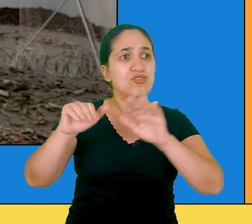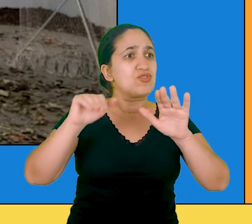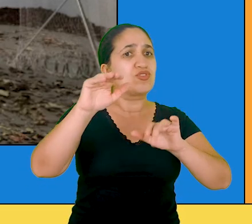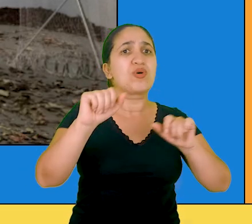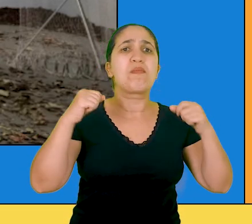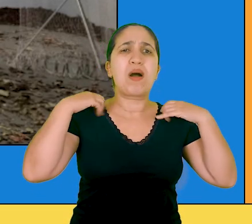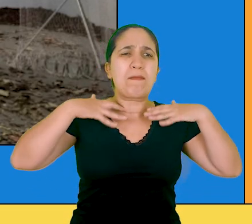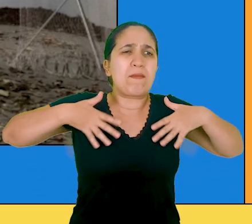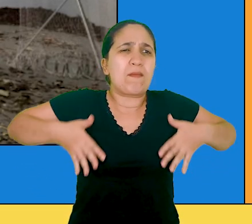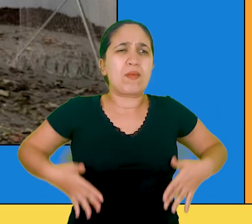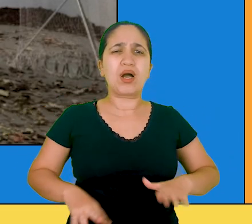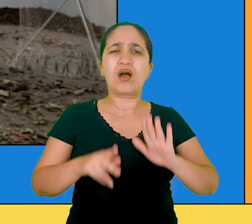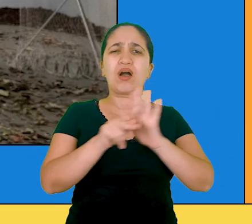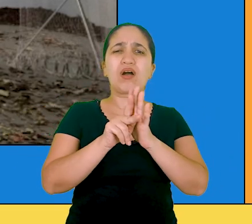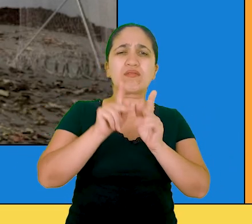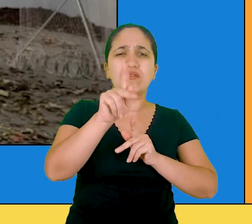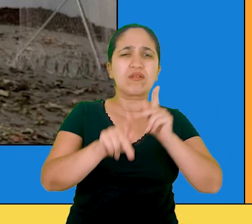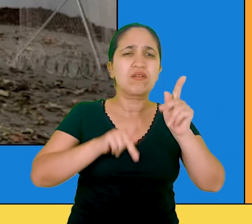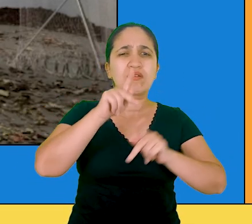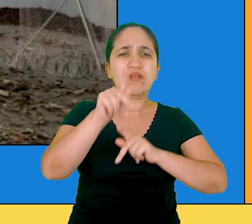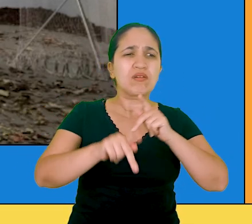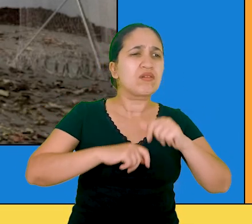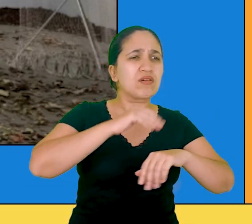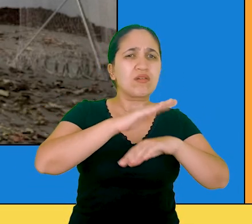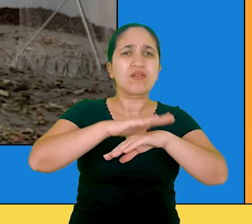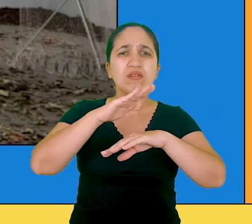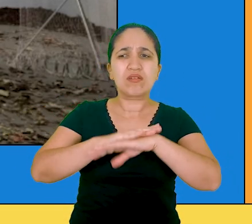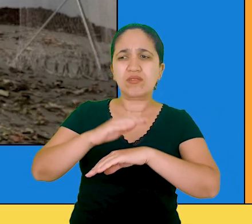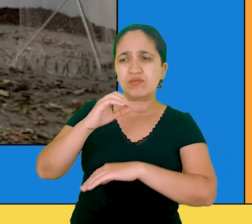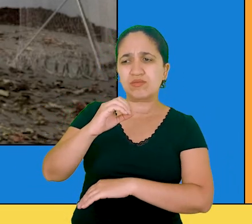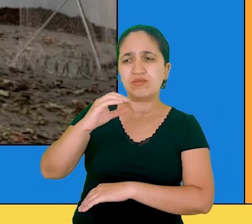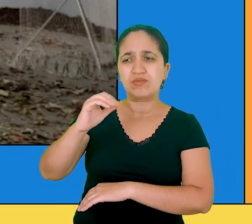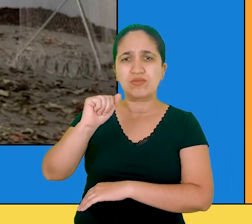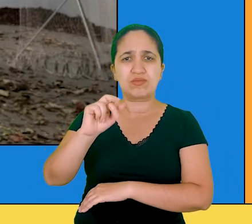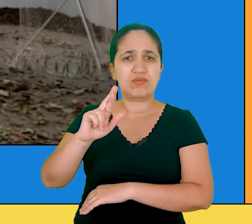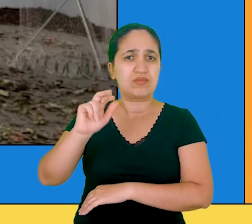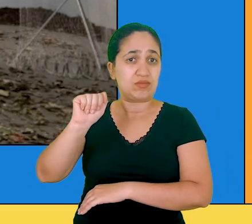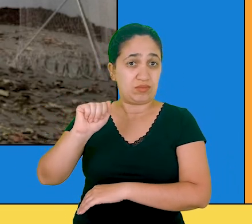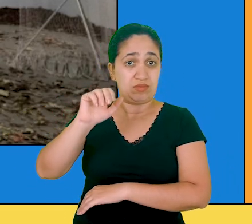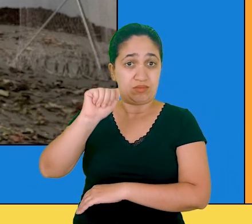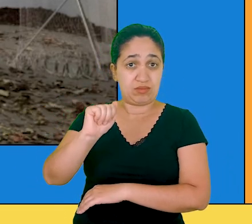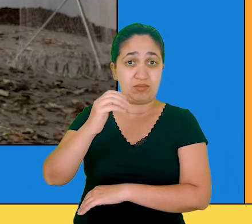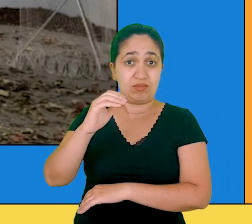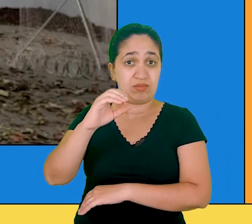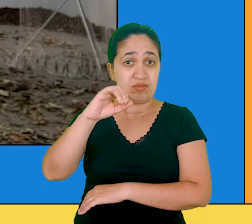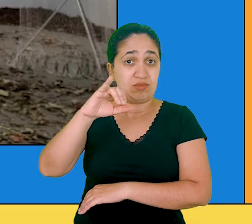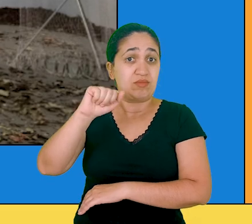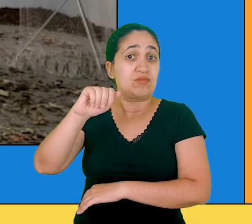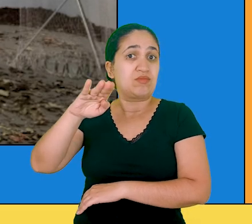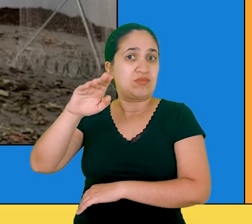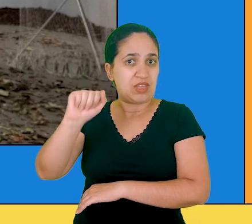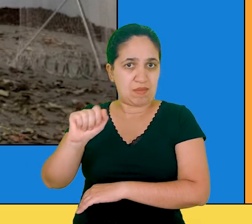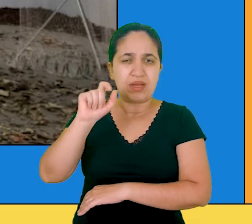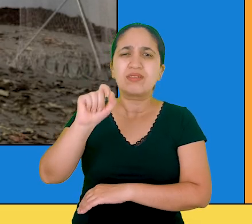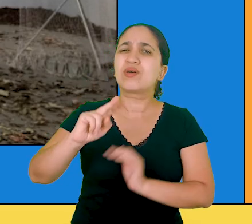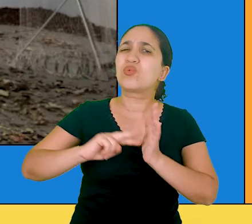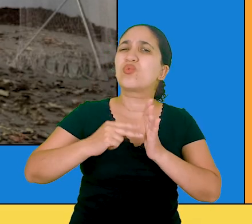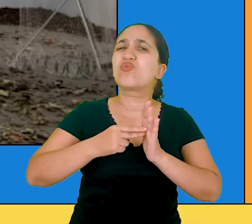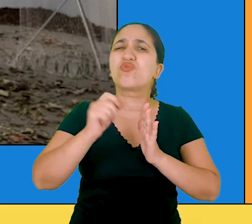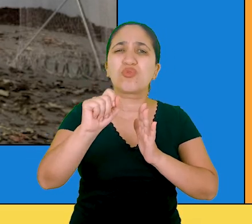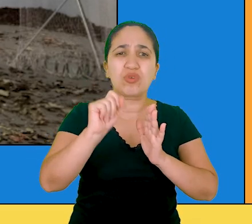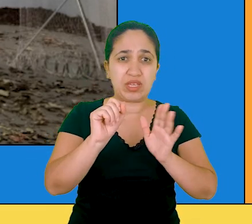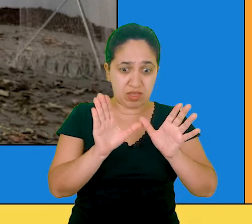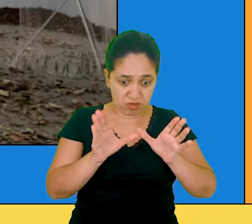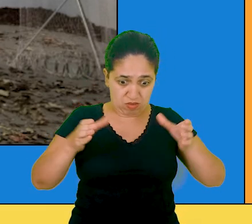estruturas metálicas formam um círculo. Ao centro, um manto de penas vermelhas e pretas em uma estrutura de madeira que está sobre o chão